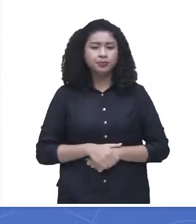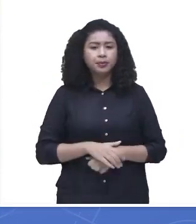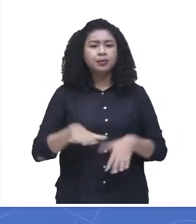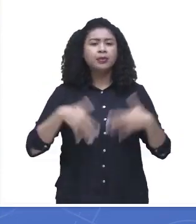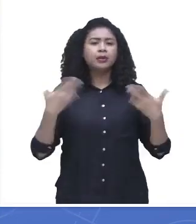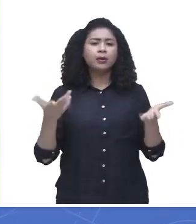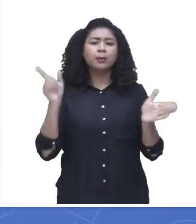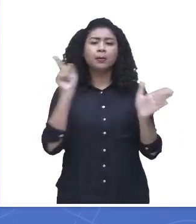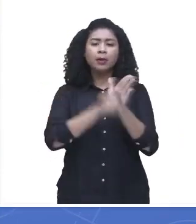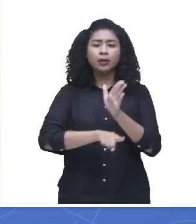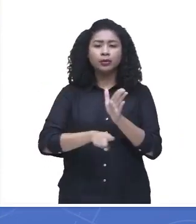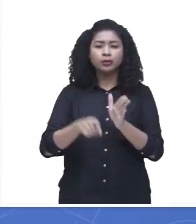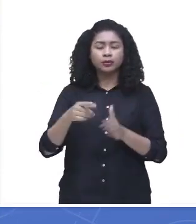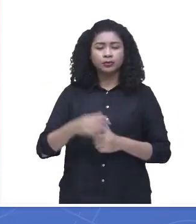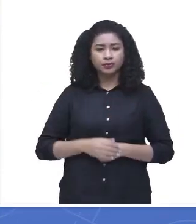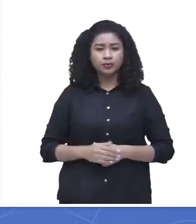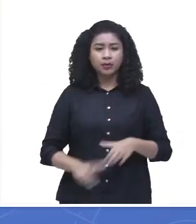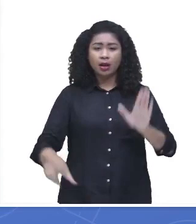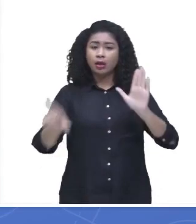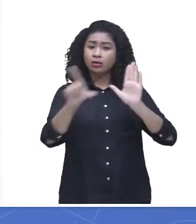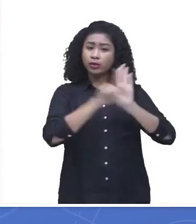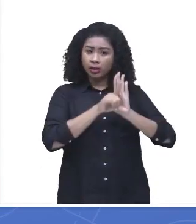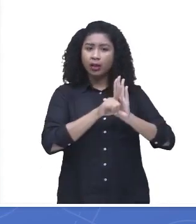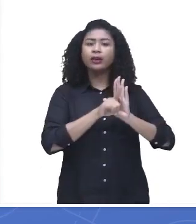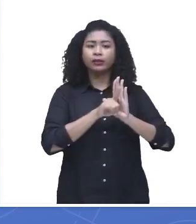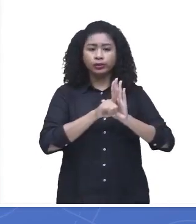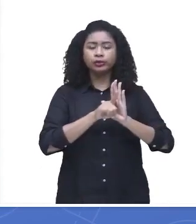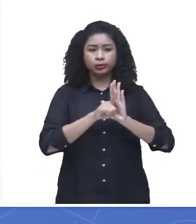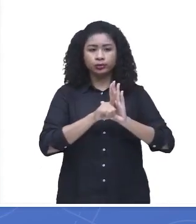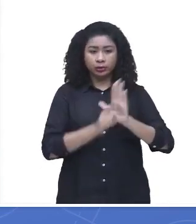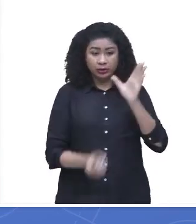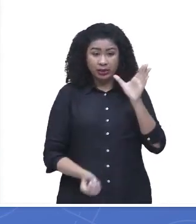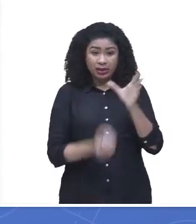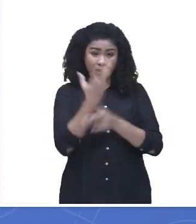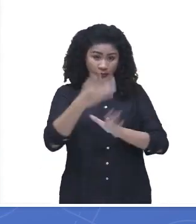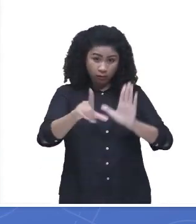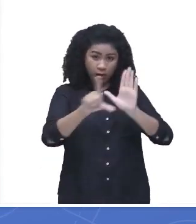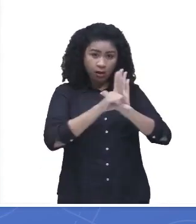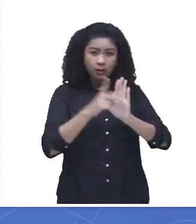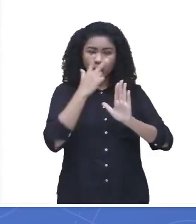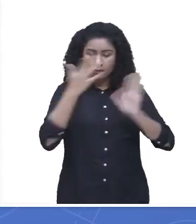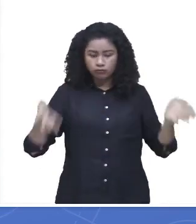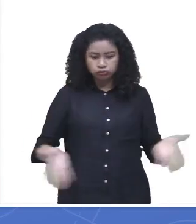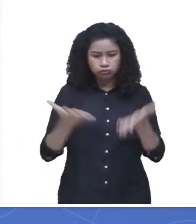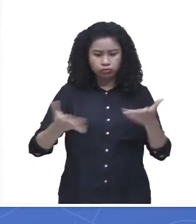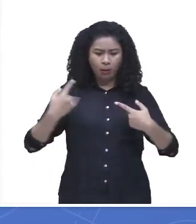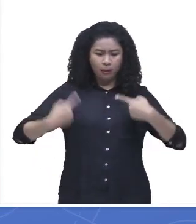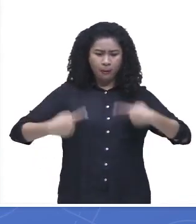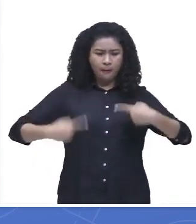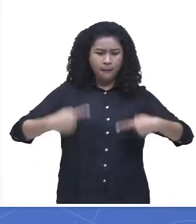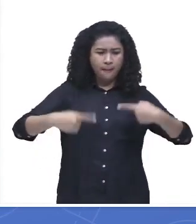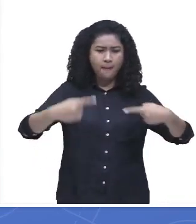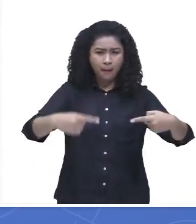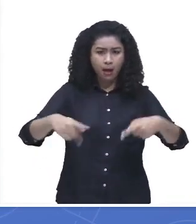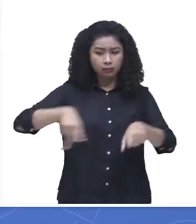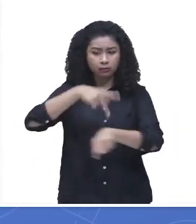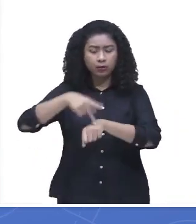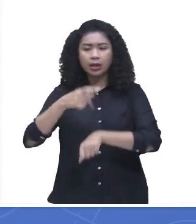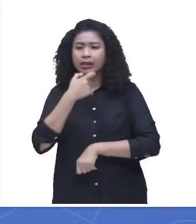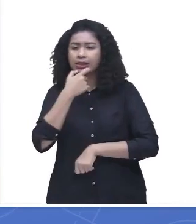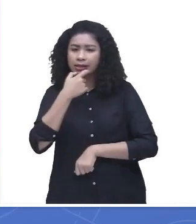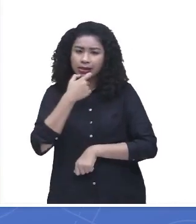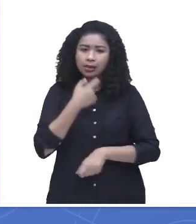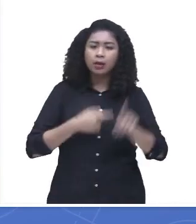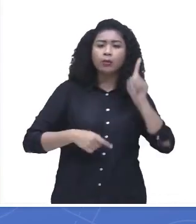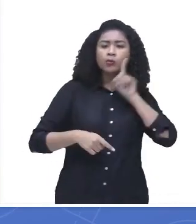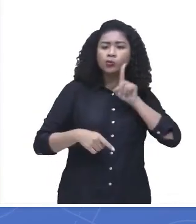seguinte: leis britânicas acirraram as divergências entre colônios americanos e a coroa inglesa. Ok, nós já sabemos que houveram aí umas leis